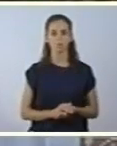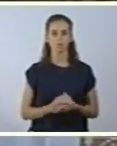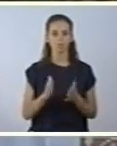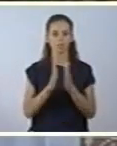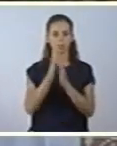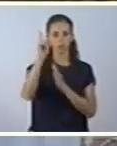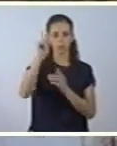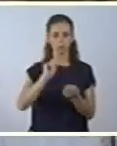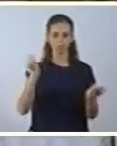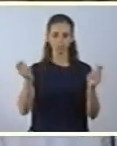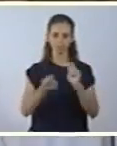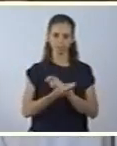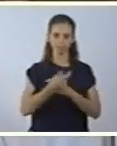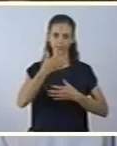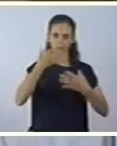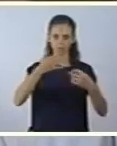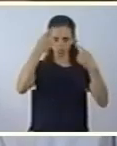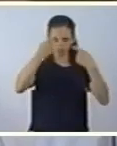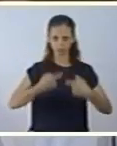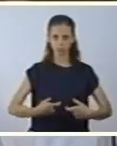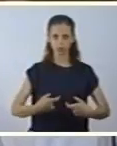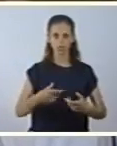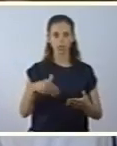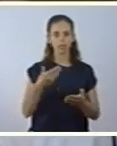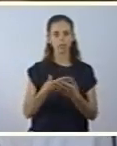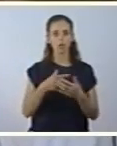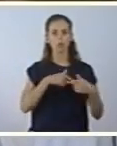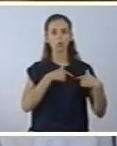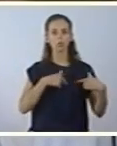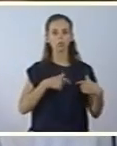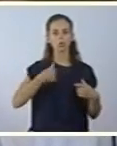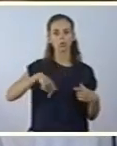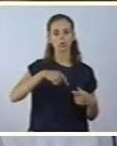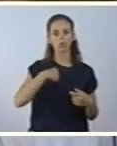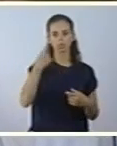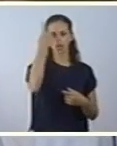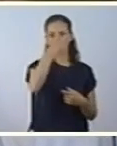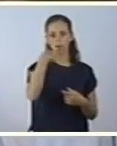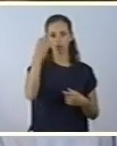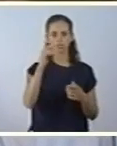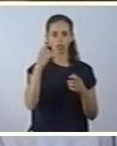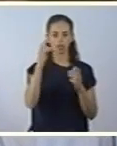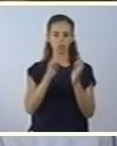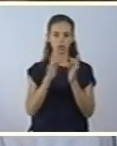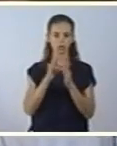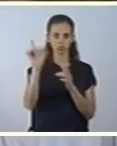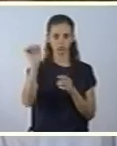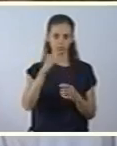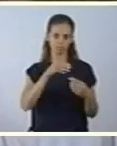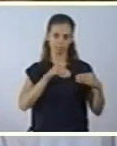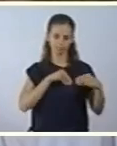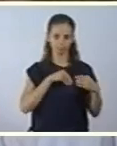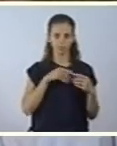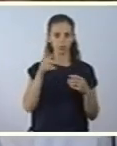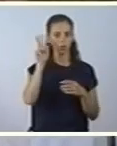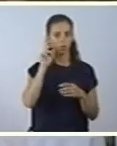que Deus nos transfigure inteiramente e imprima no nosso coração a imagem do rosto de Jesus, oremos,